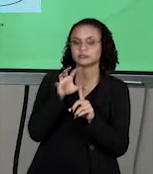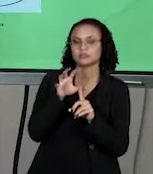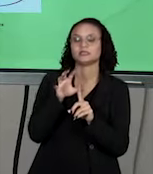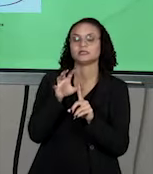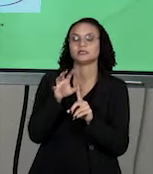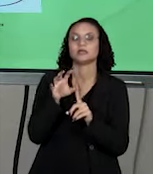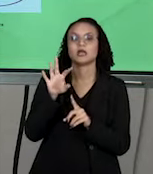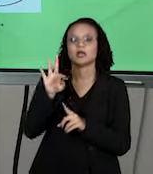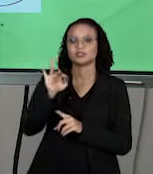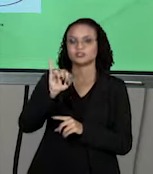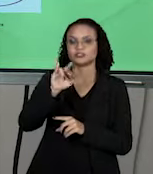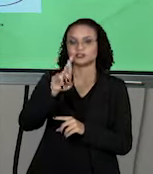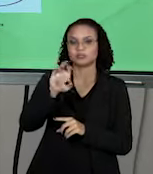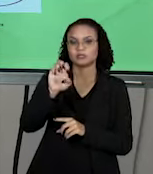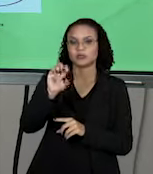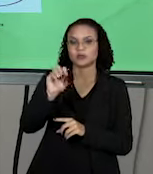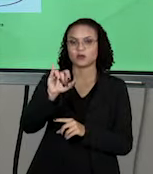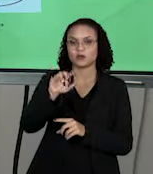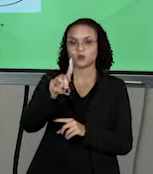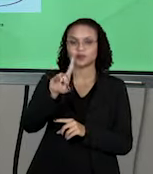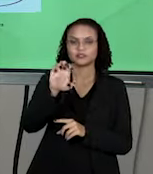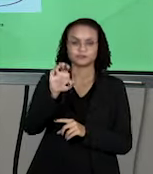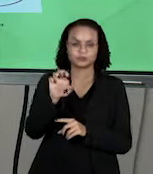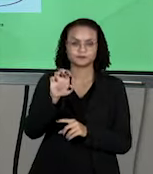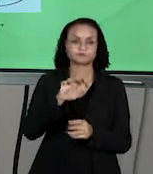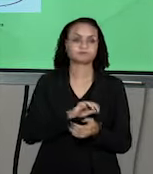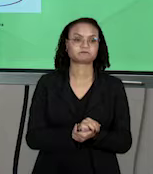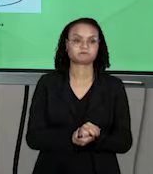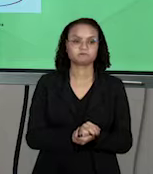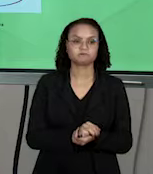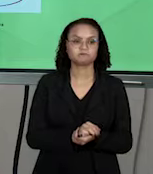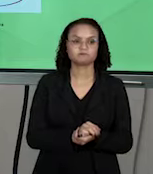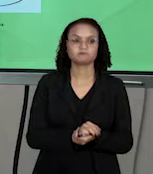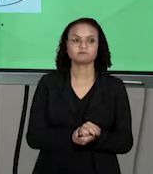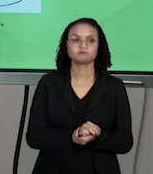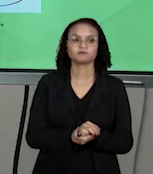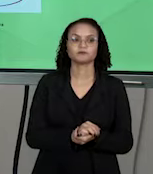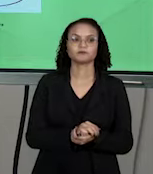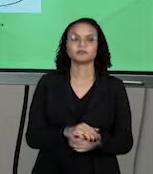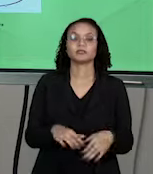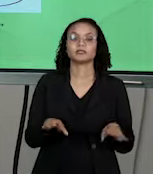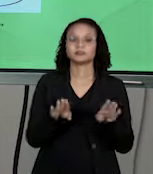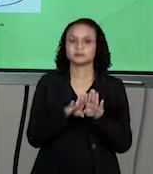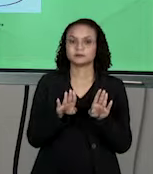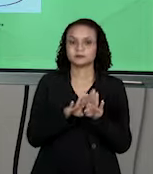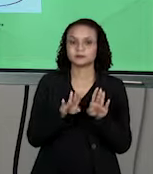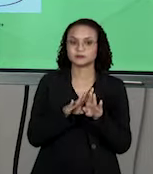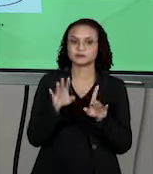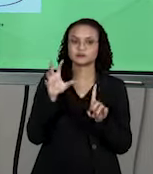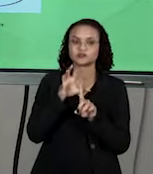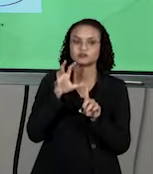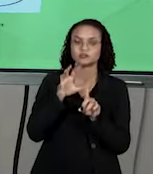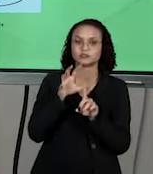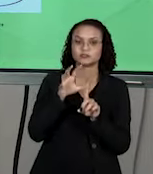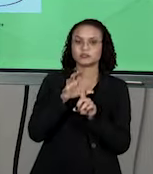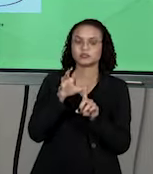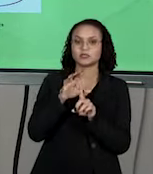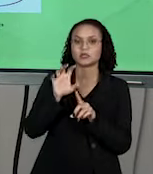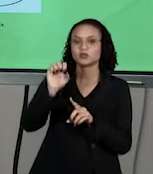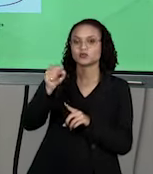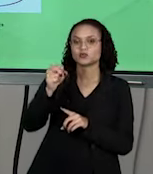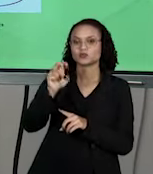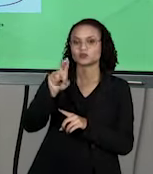que irá produzir T3 e T4. A glândula supraadrenal, né, que também